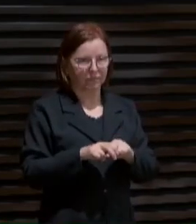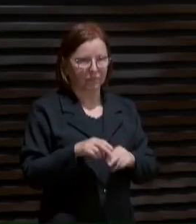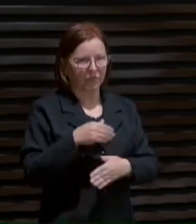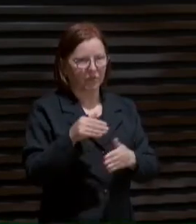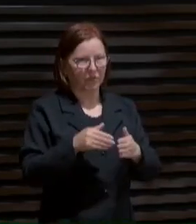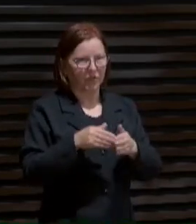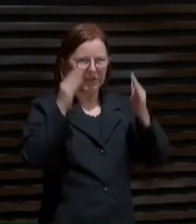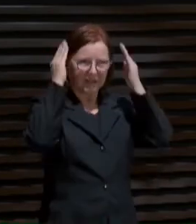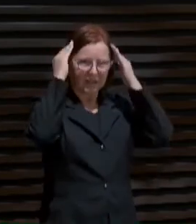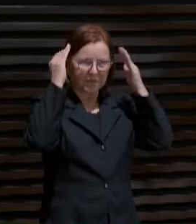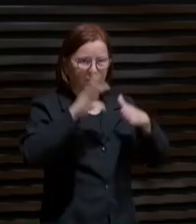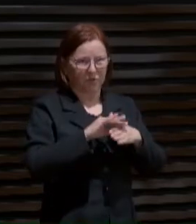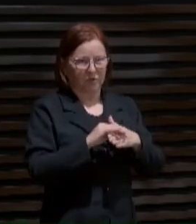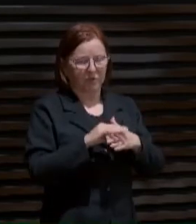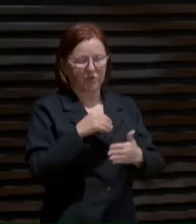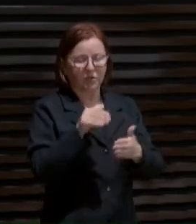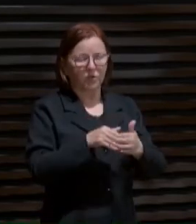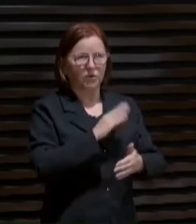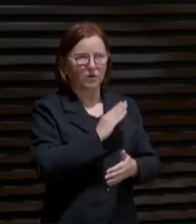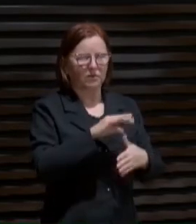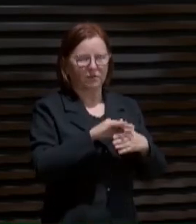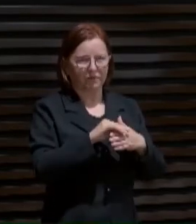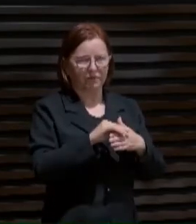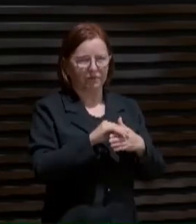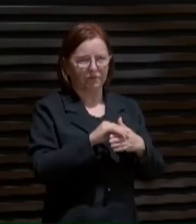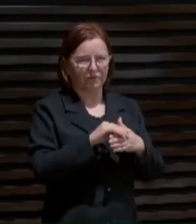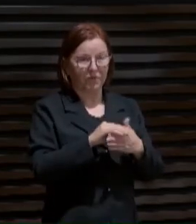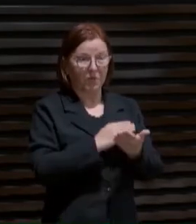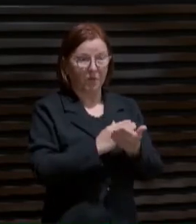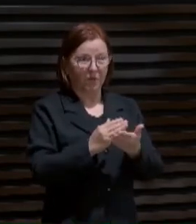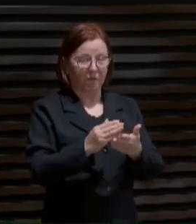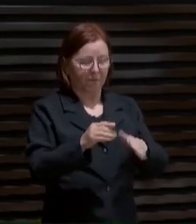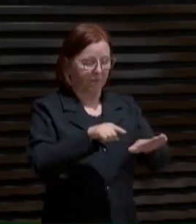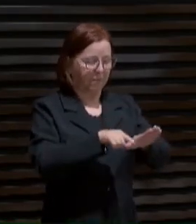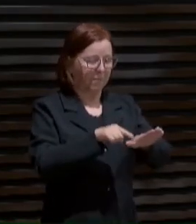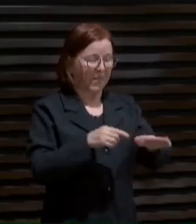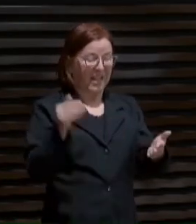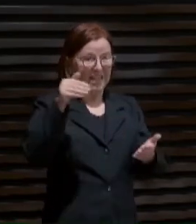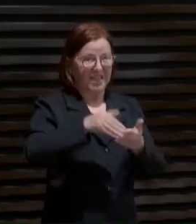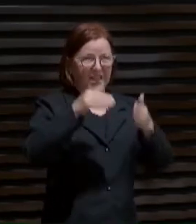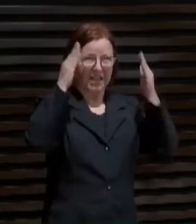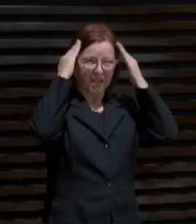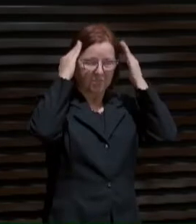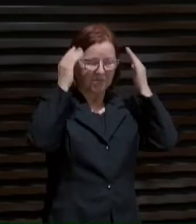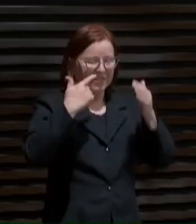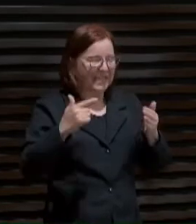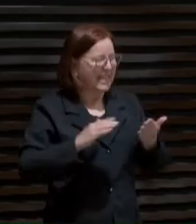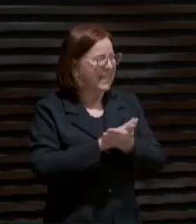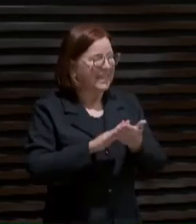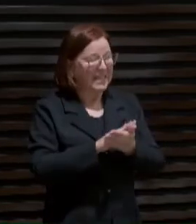está doente e todo o coração enfermo desde a planta do pé até a cabeça não há nele coisa some